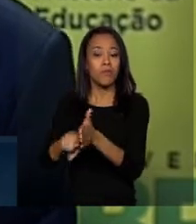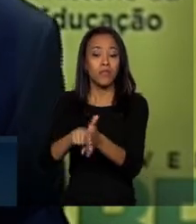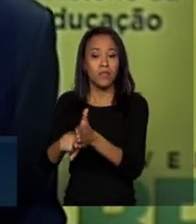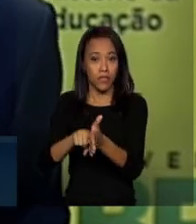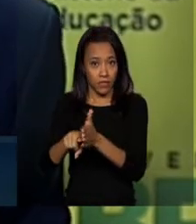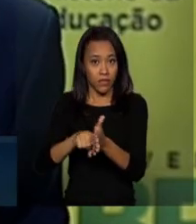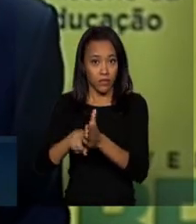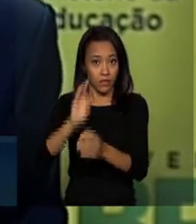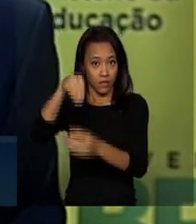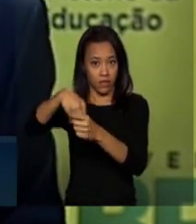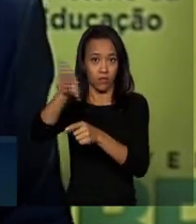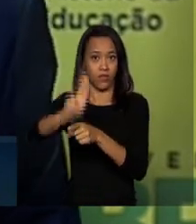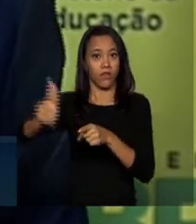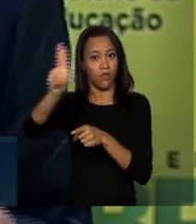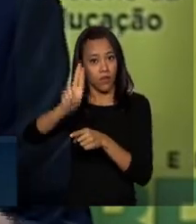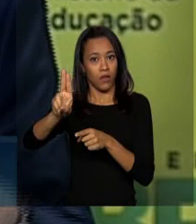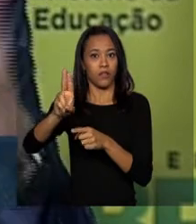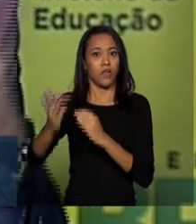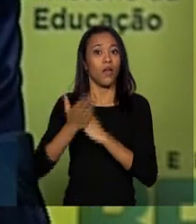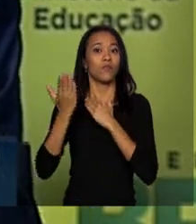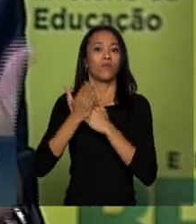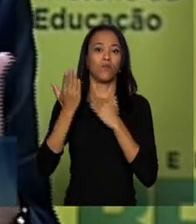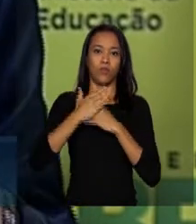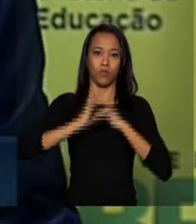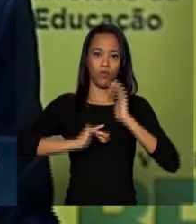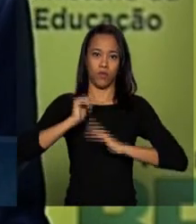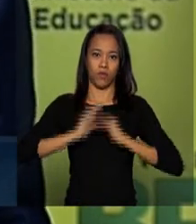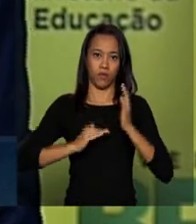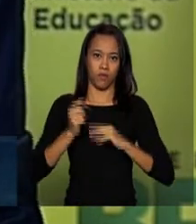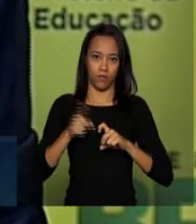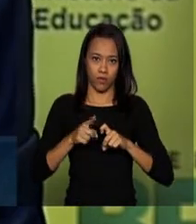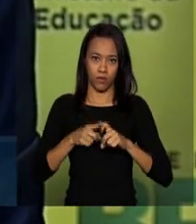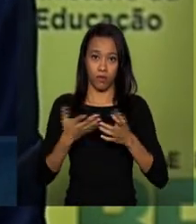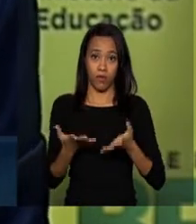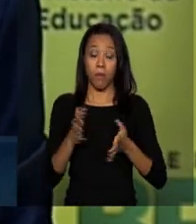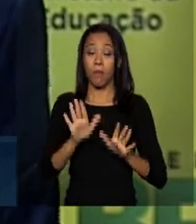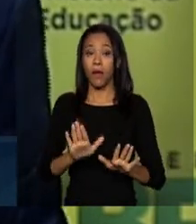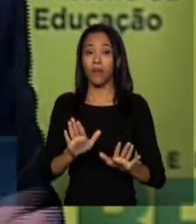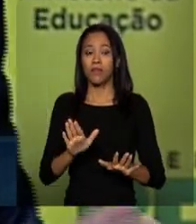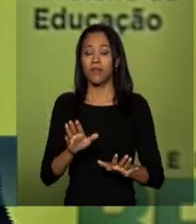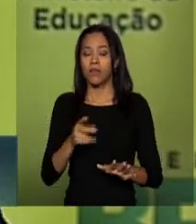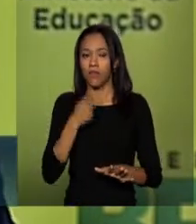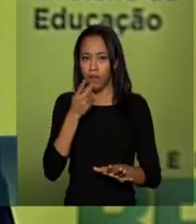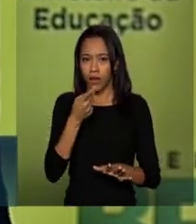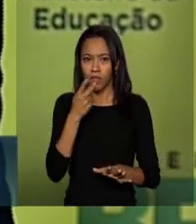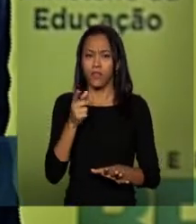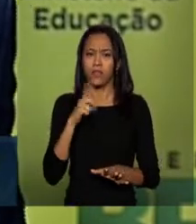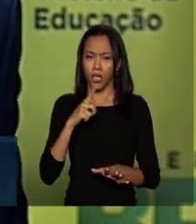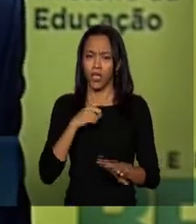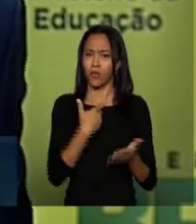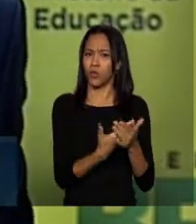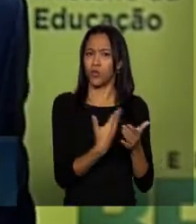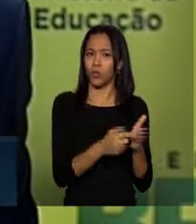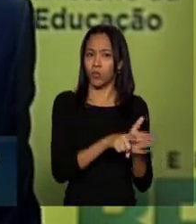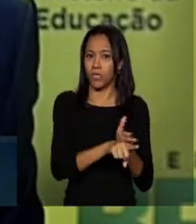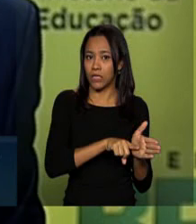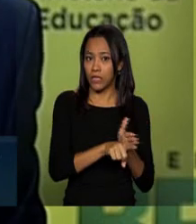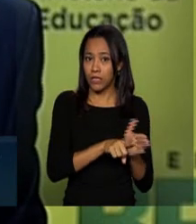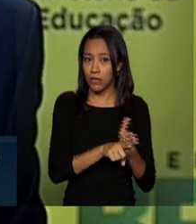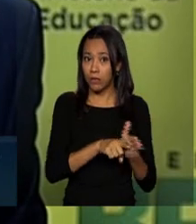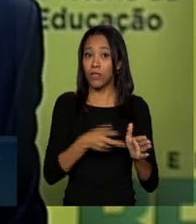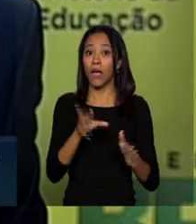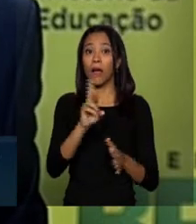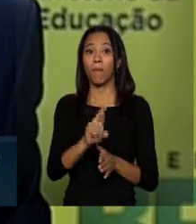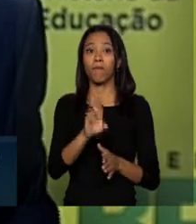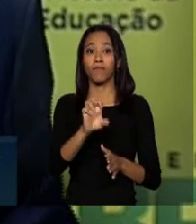instituição acadêmica traz. Então, é um conjunto de fatores, mas agora, sem dúvida nenhuma, Até tem estudos que mostram a residência